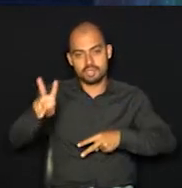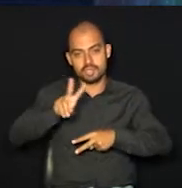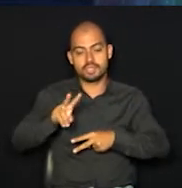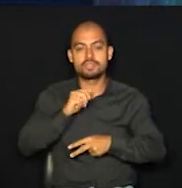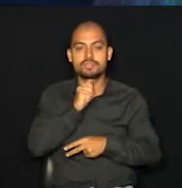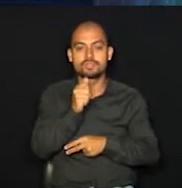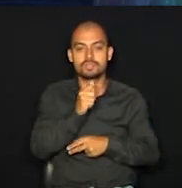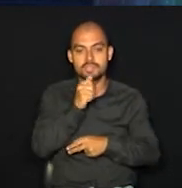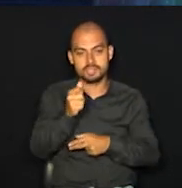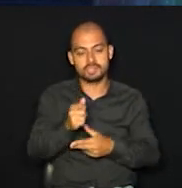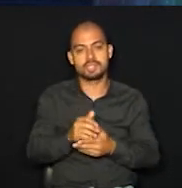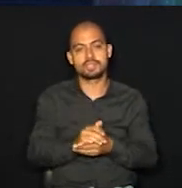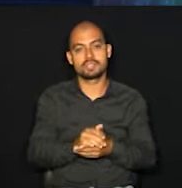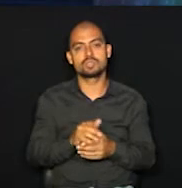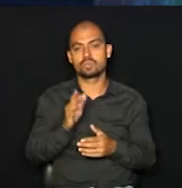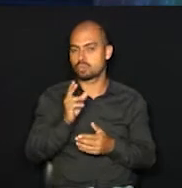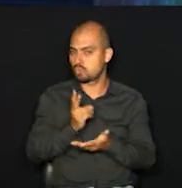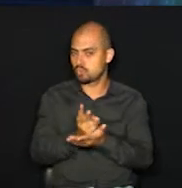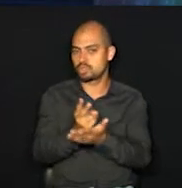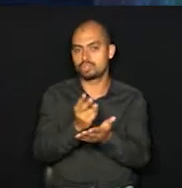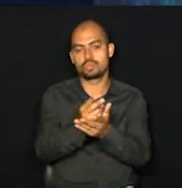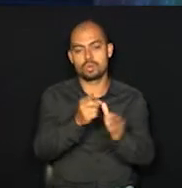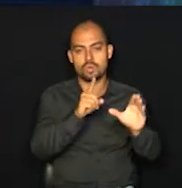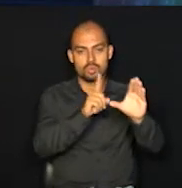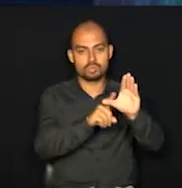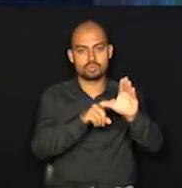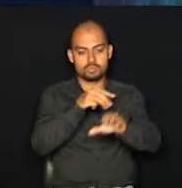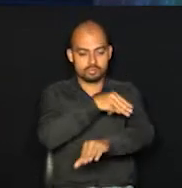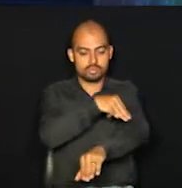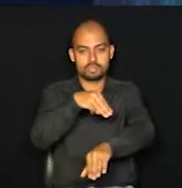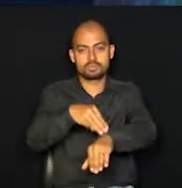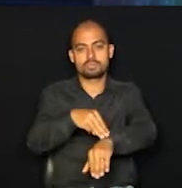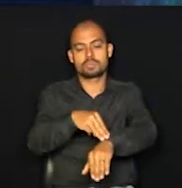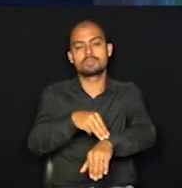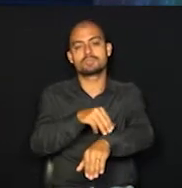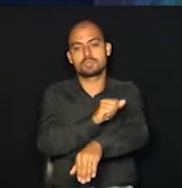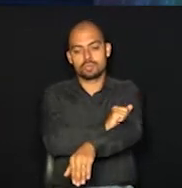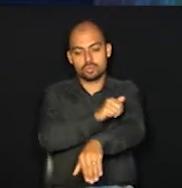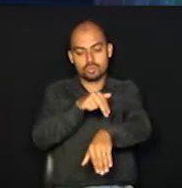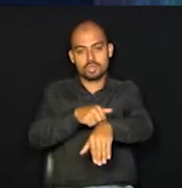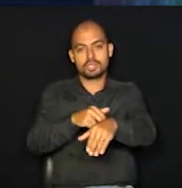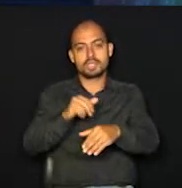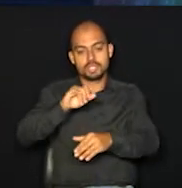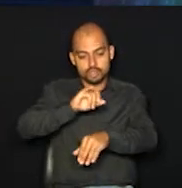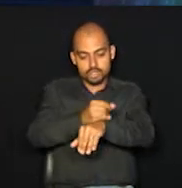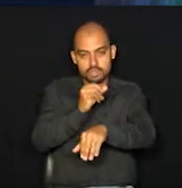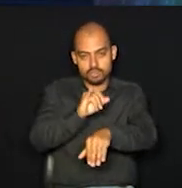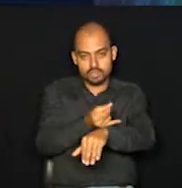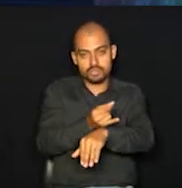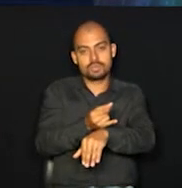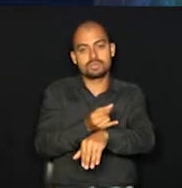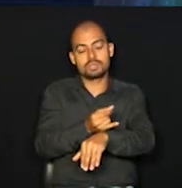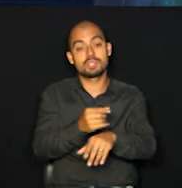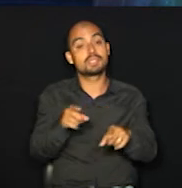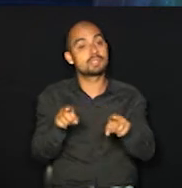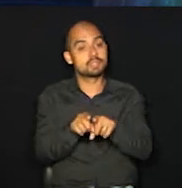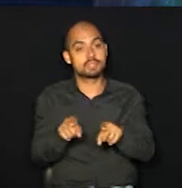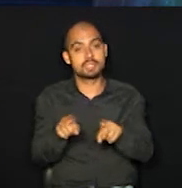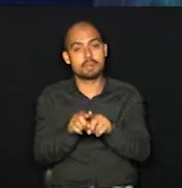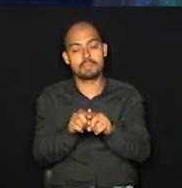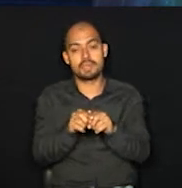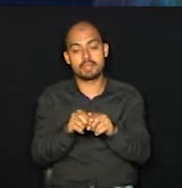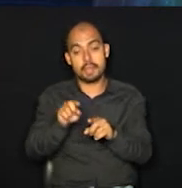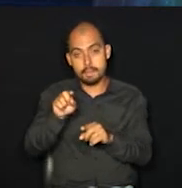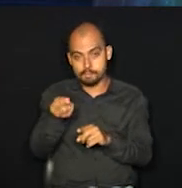Itatiba, ainda aparece Cosmópolis, Montemor, Arthur Nogueira, Jaguariúna, Nova Odessa e ainda com menos de